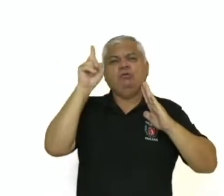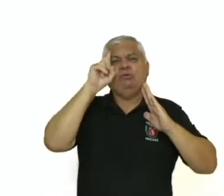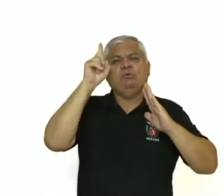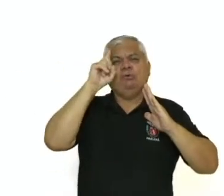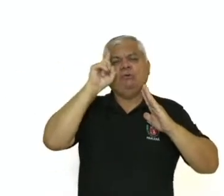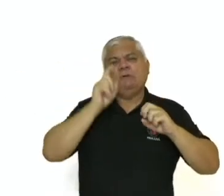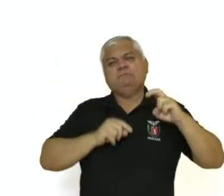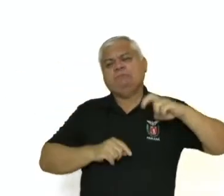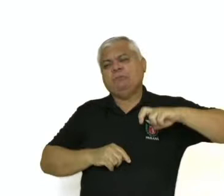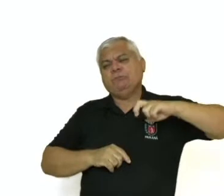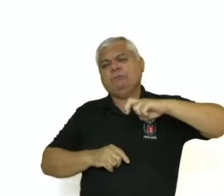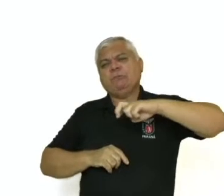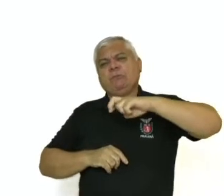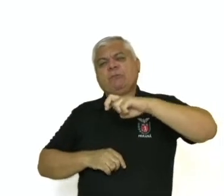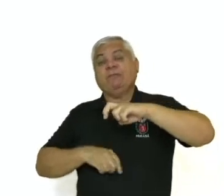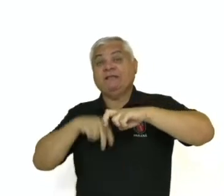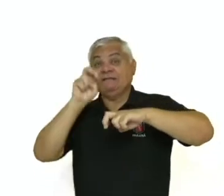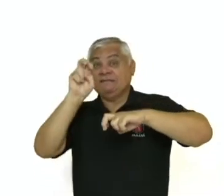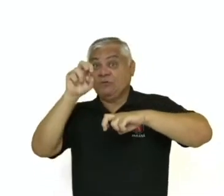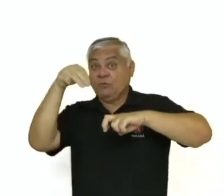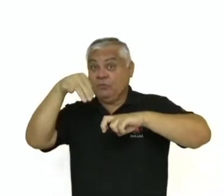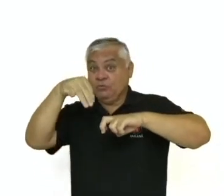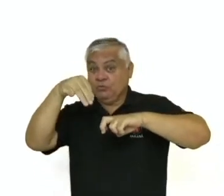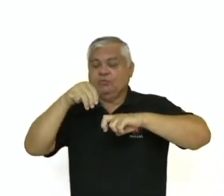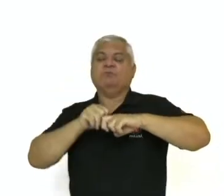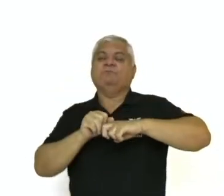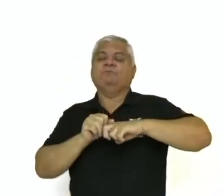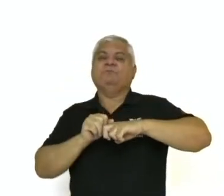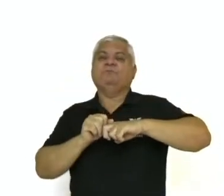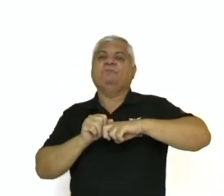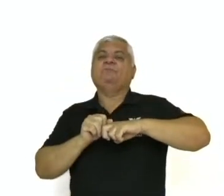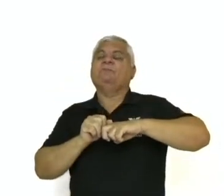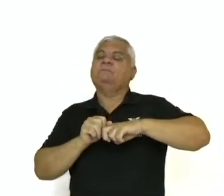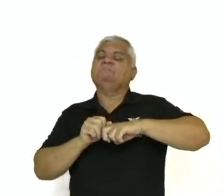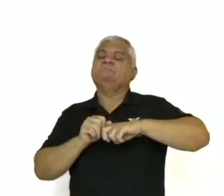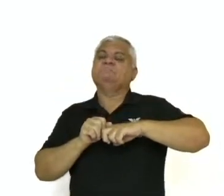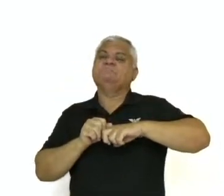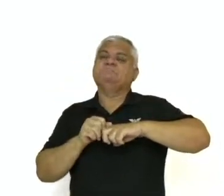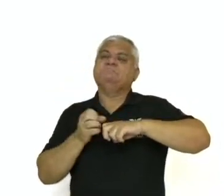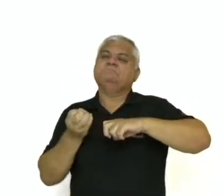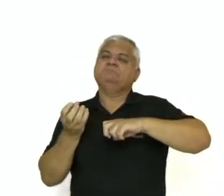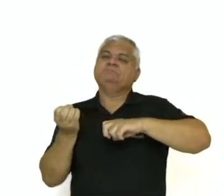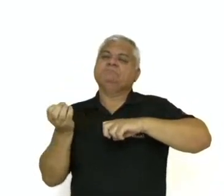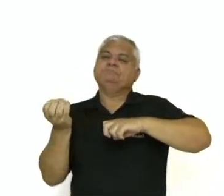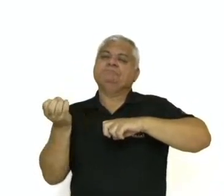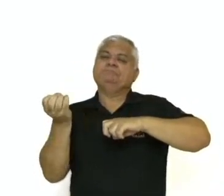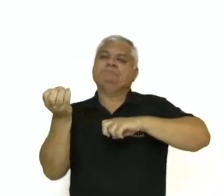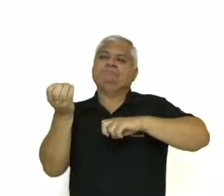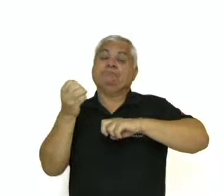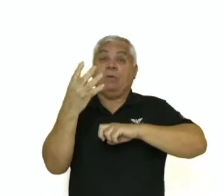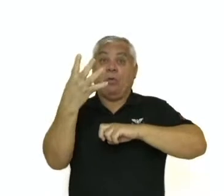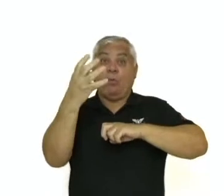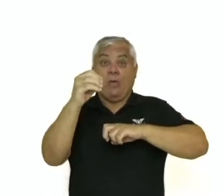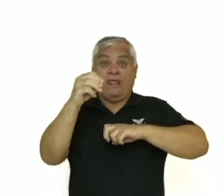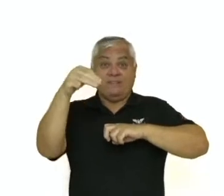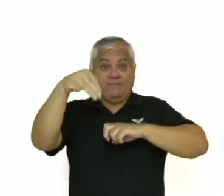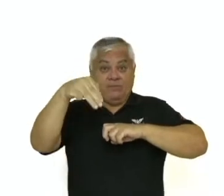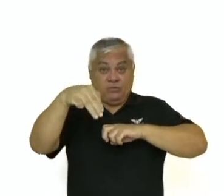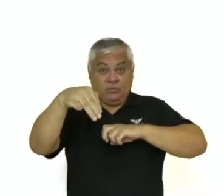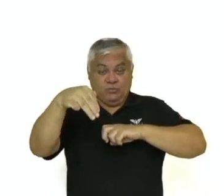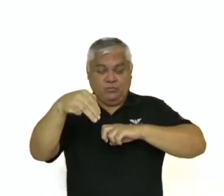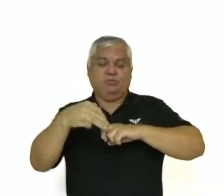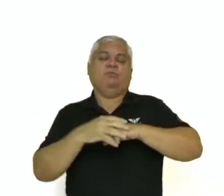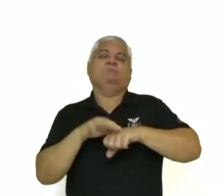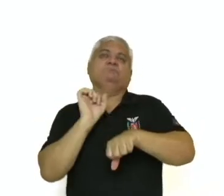minutos até o ponto do seu primeiro ônibus. Em seguida, viaja mais 40 minutos com o seu primeiro ônibus. Espera